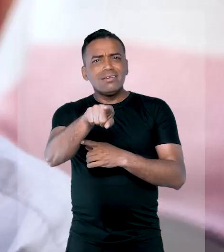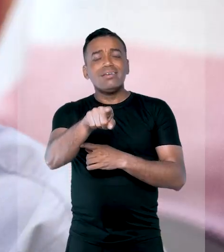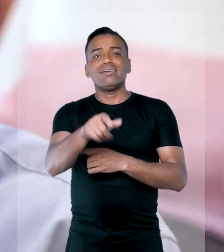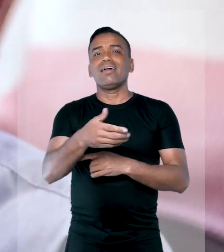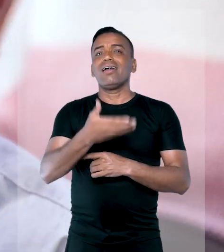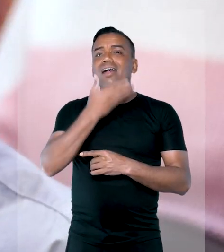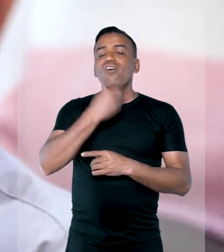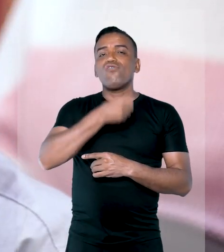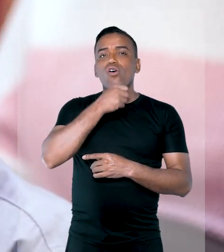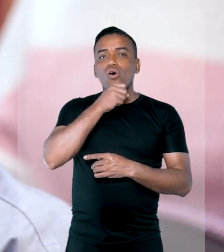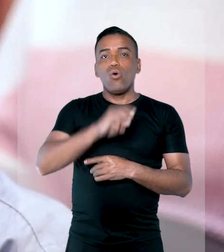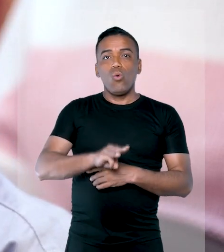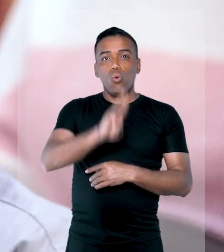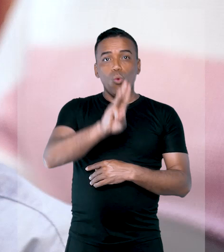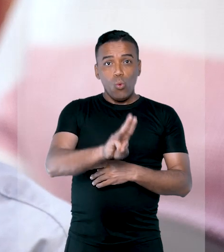microfone. Weider.